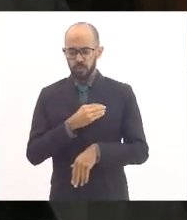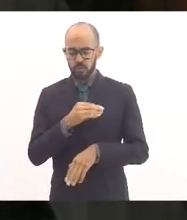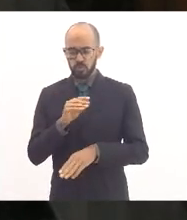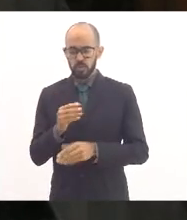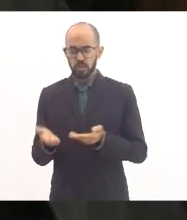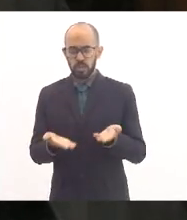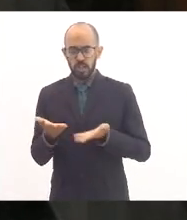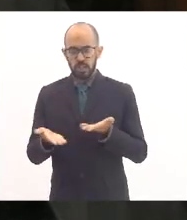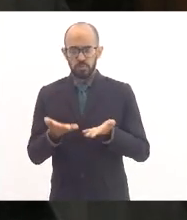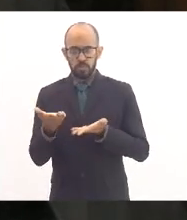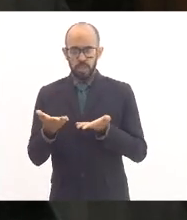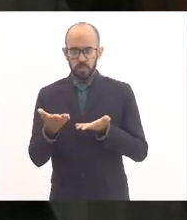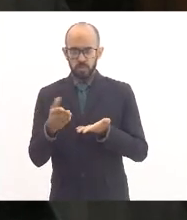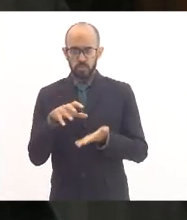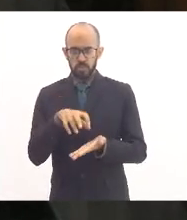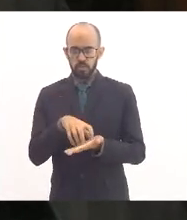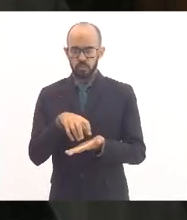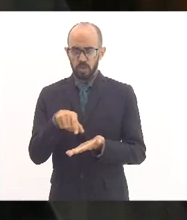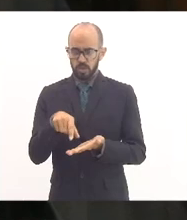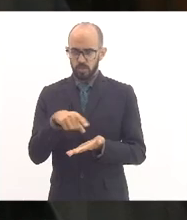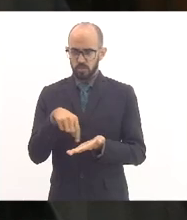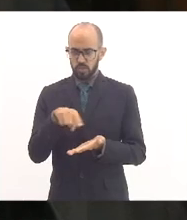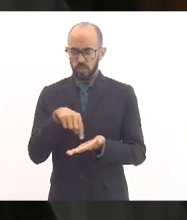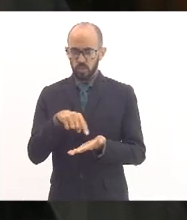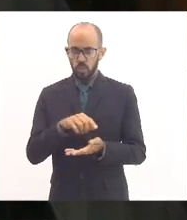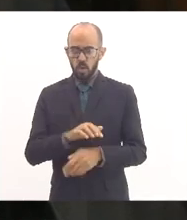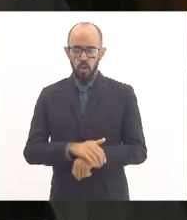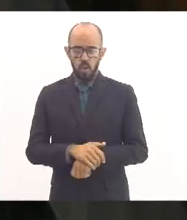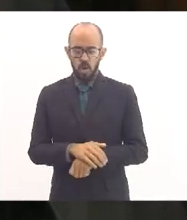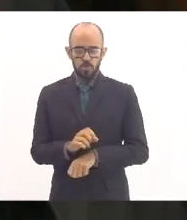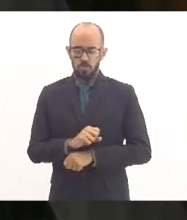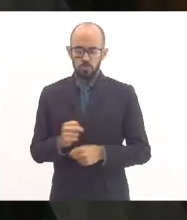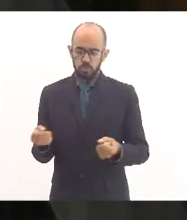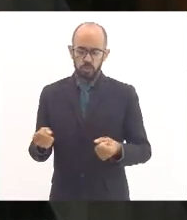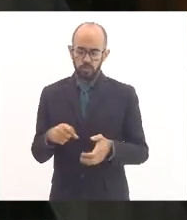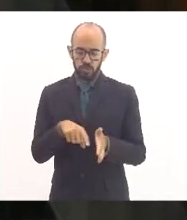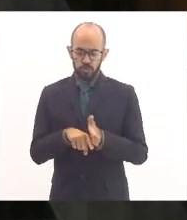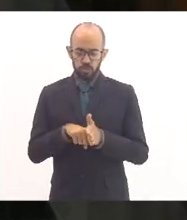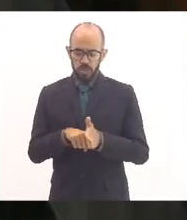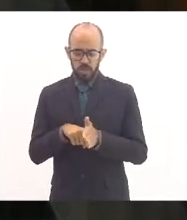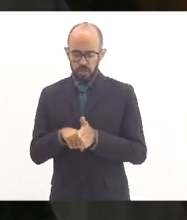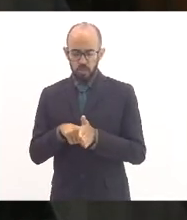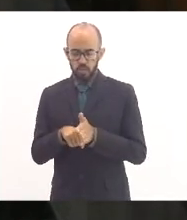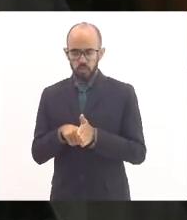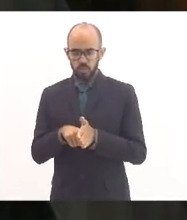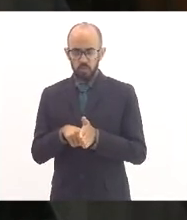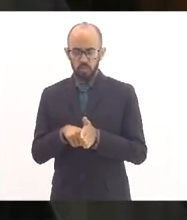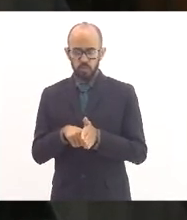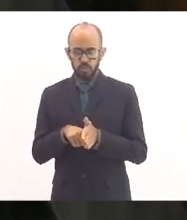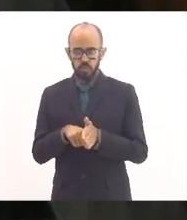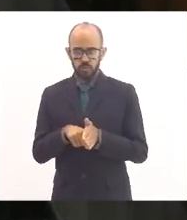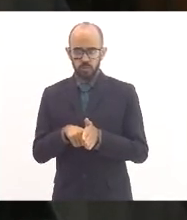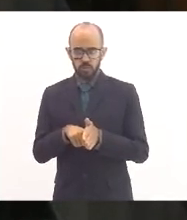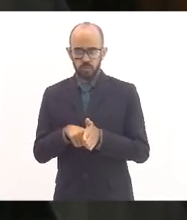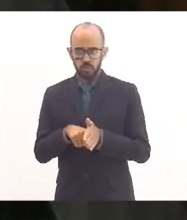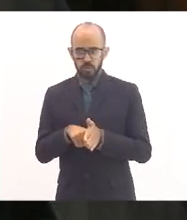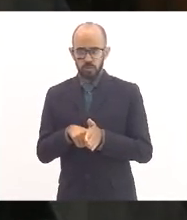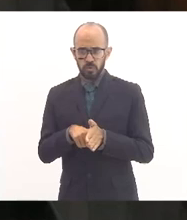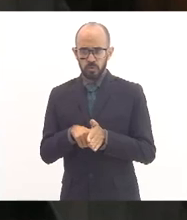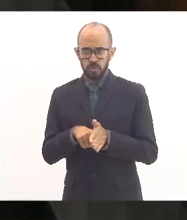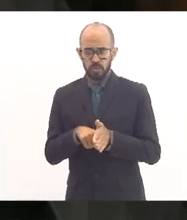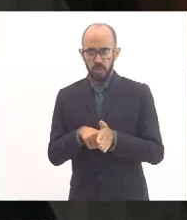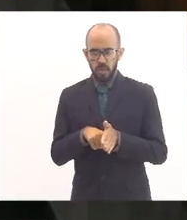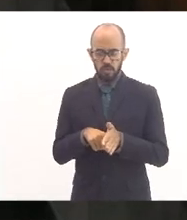tratamento da instituição é impossível que um perito em que pesa toda a formação do período que eu respeito